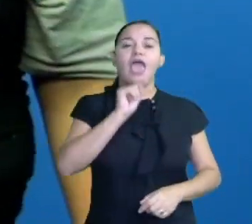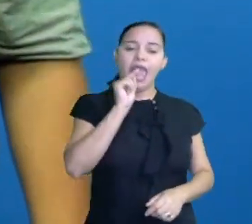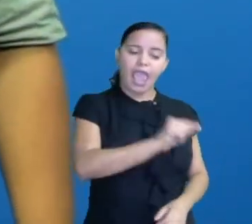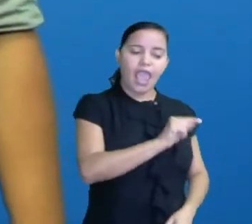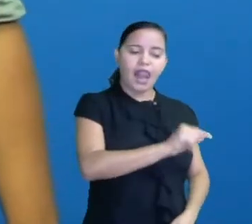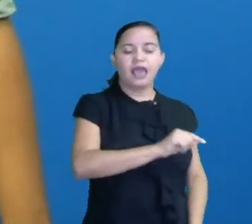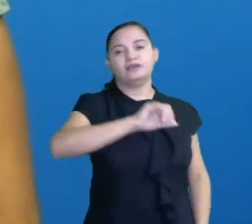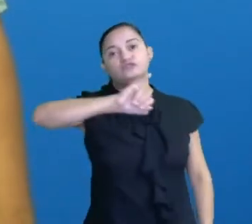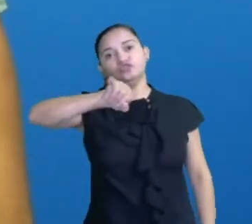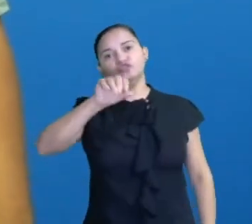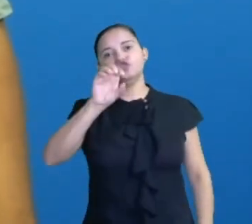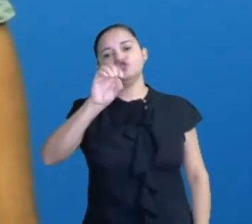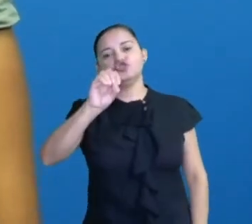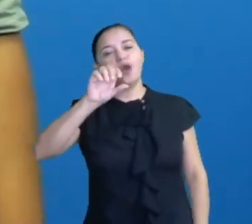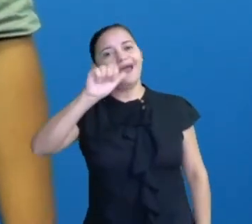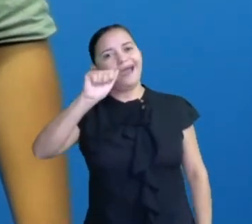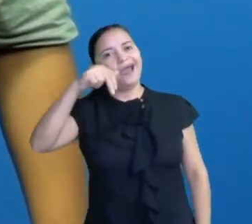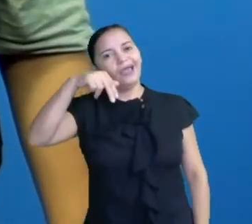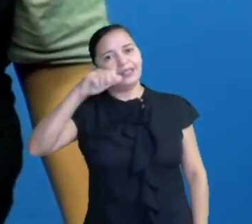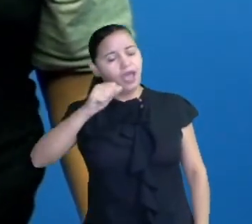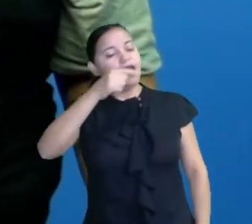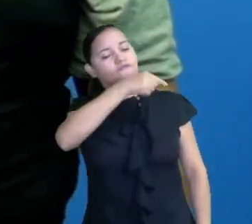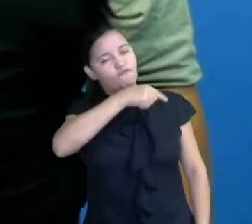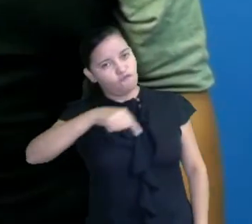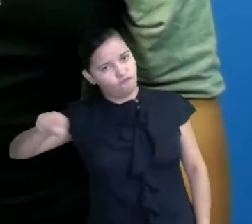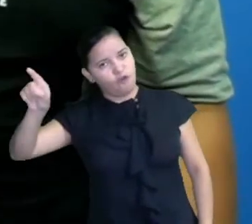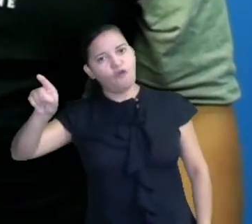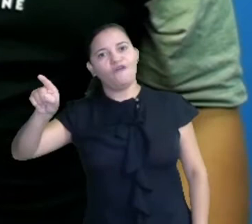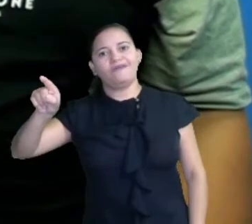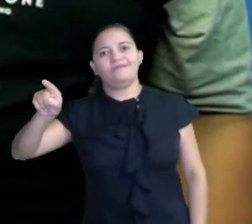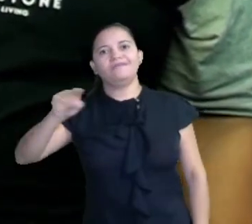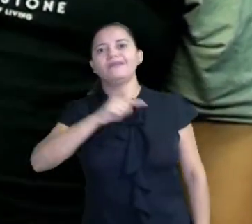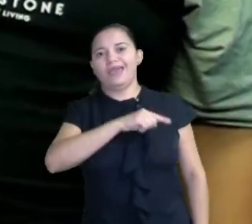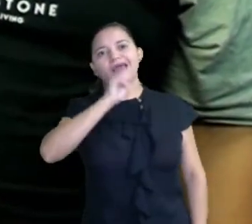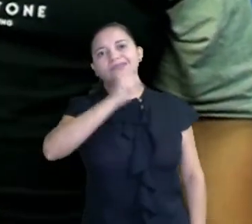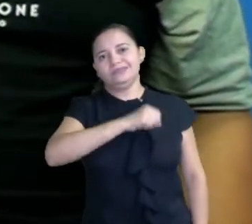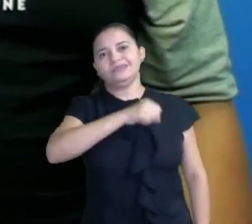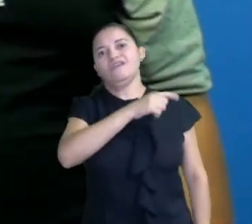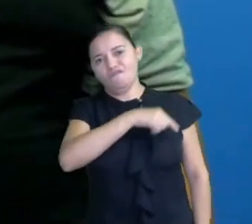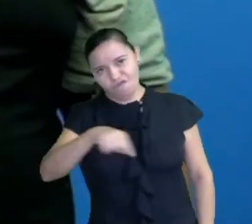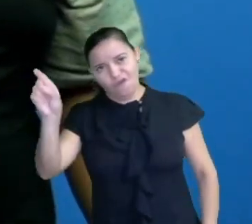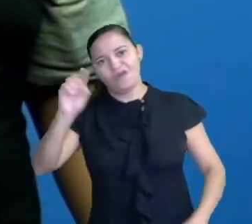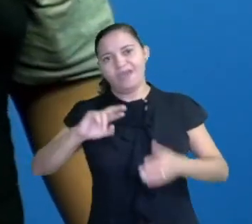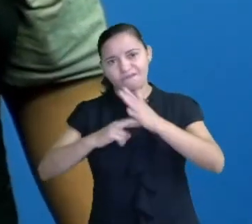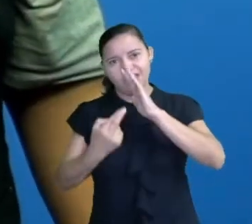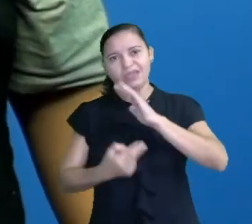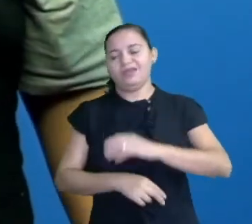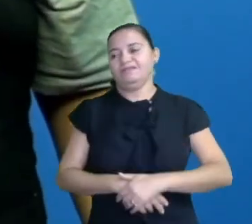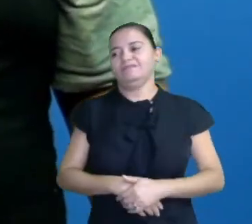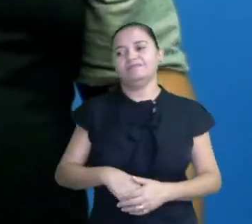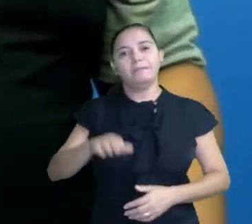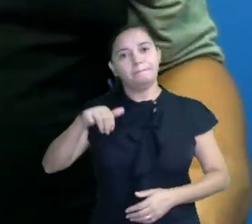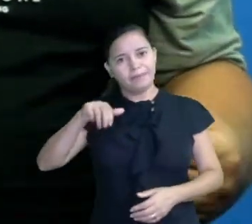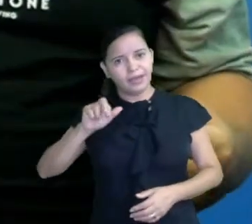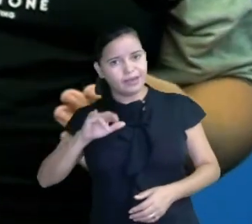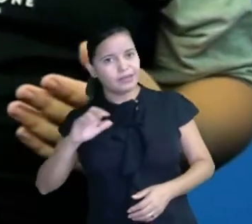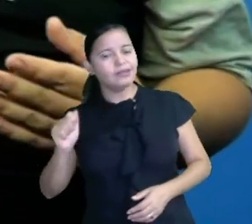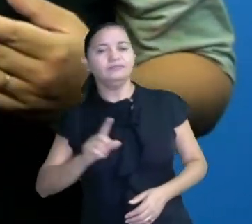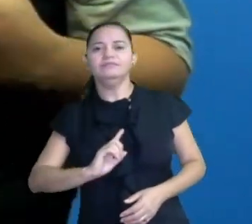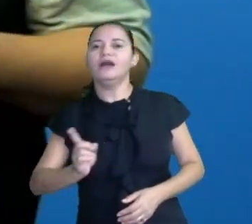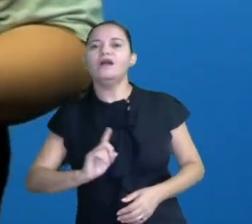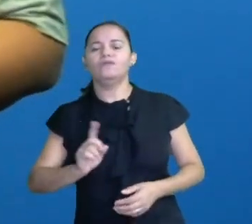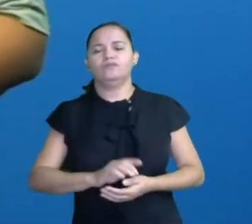feira. Implicitamente, Maria não foi, certo? Então, como